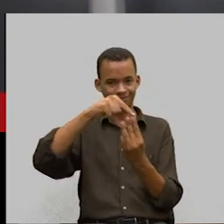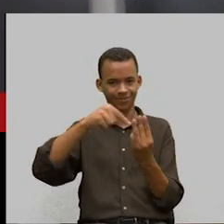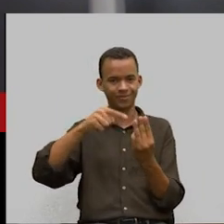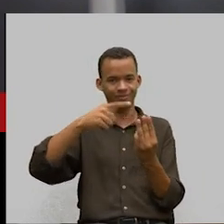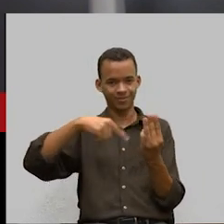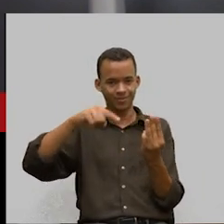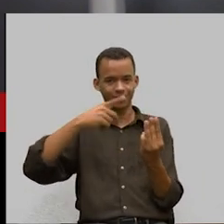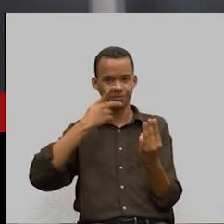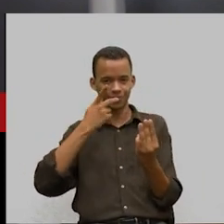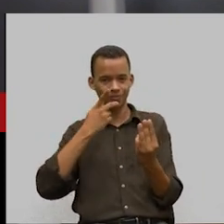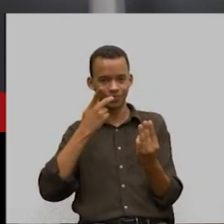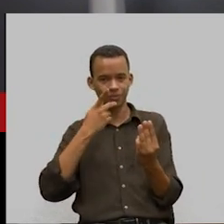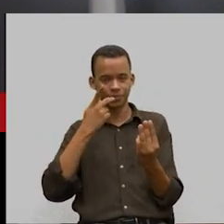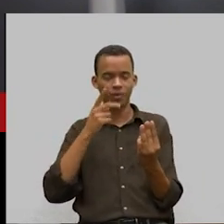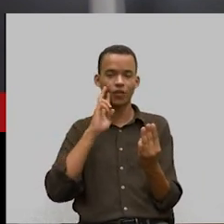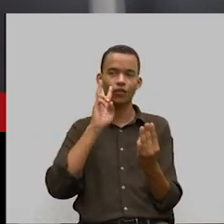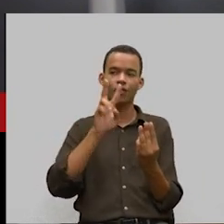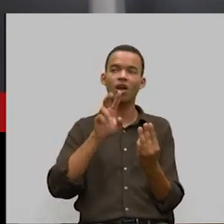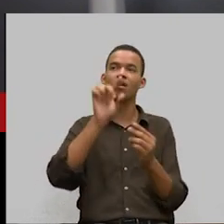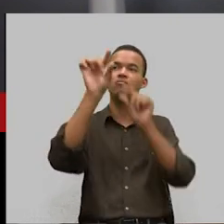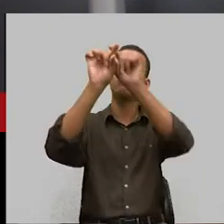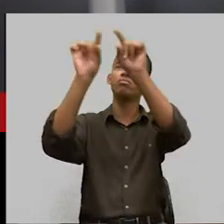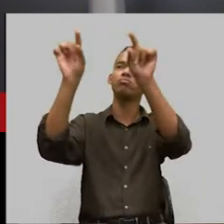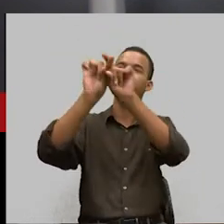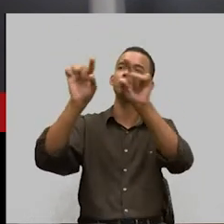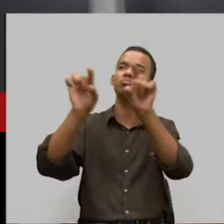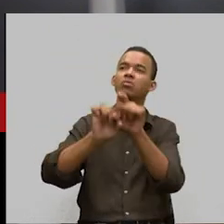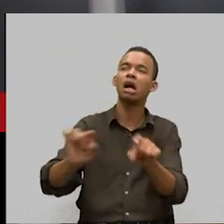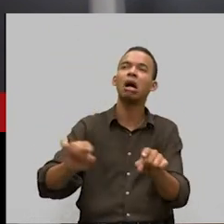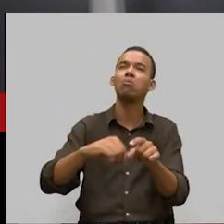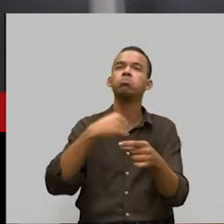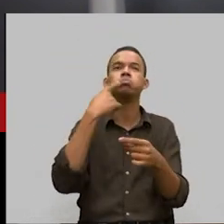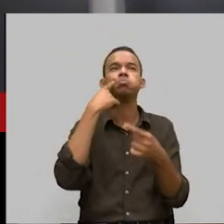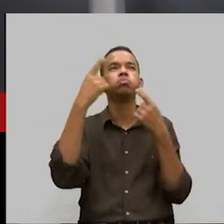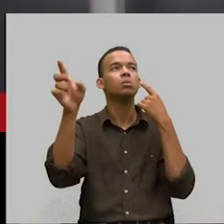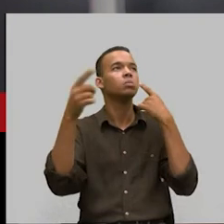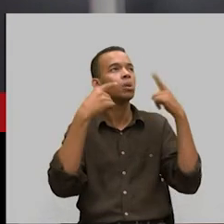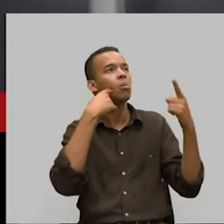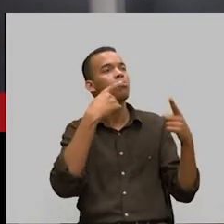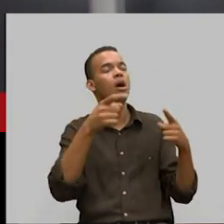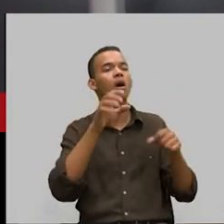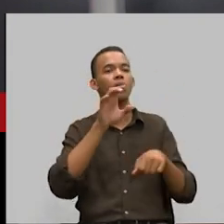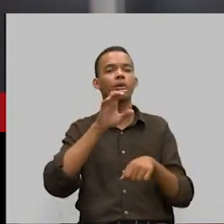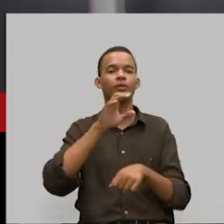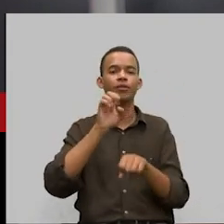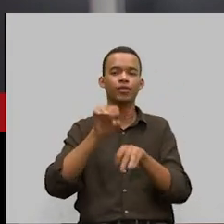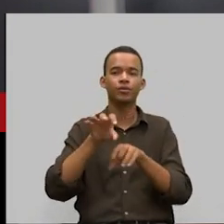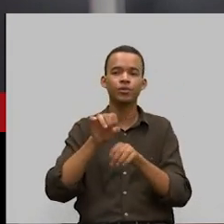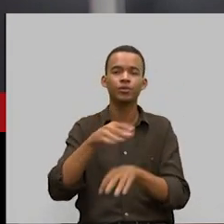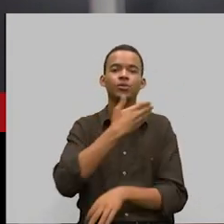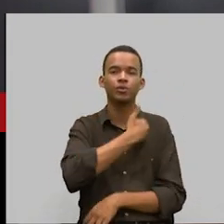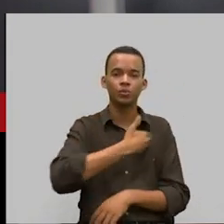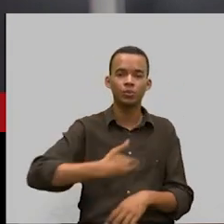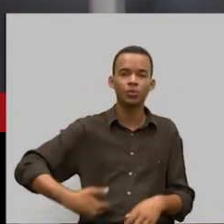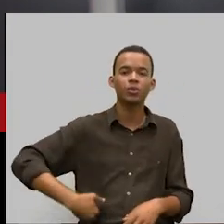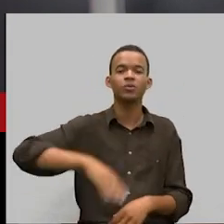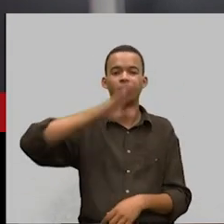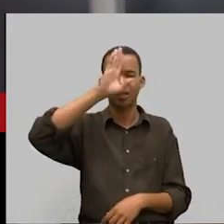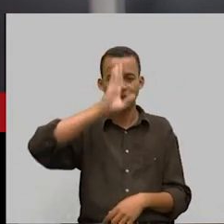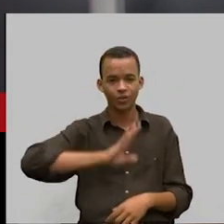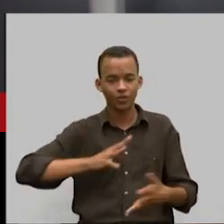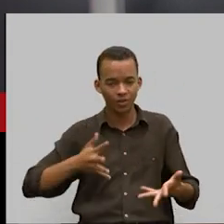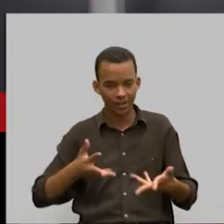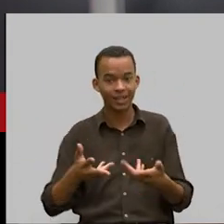gente vê escrito em diversos espaço de educação pública gratuita de qualidade é possível fazer com que ela se